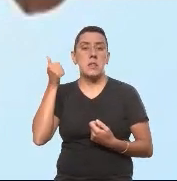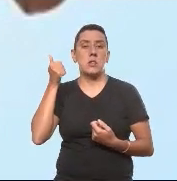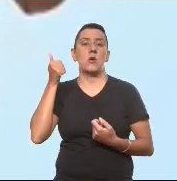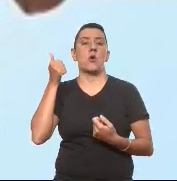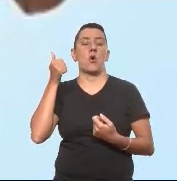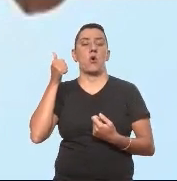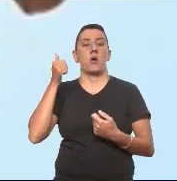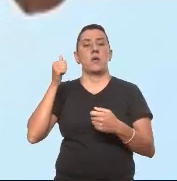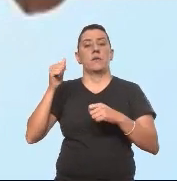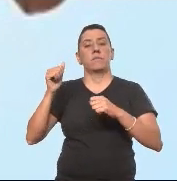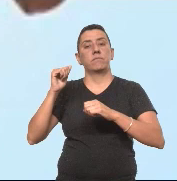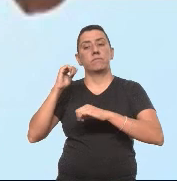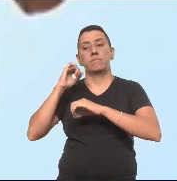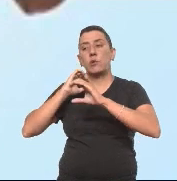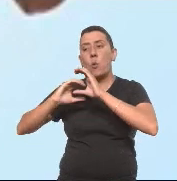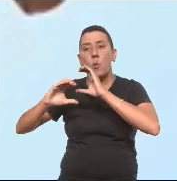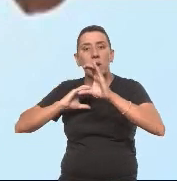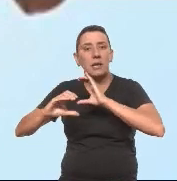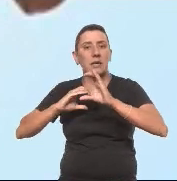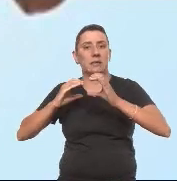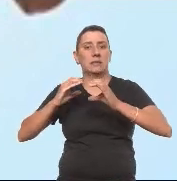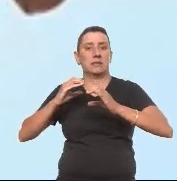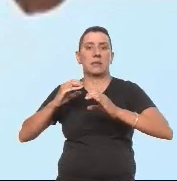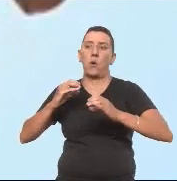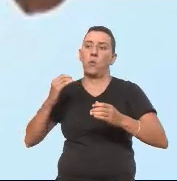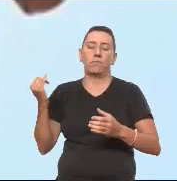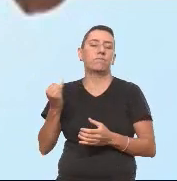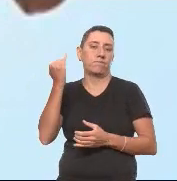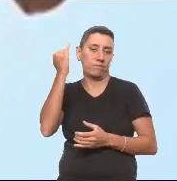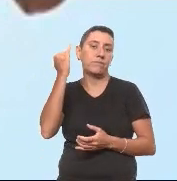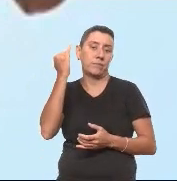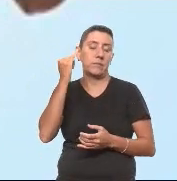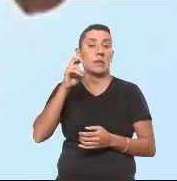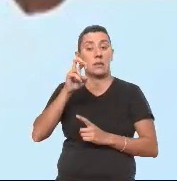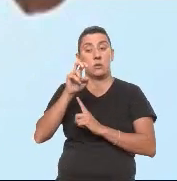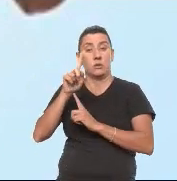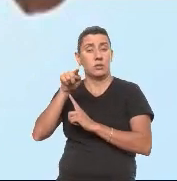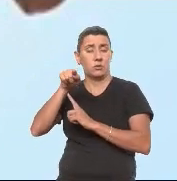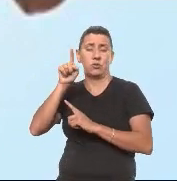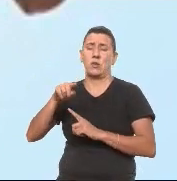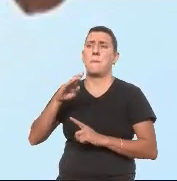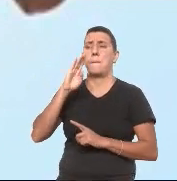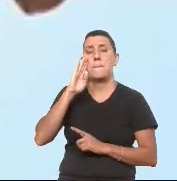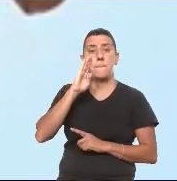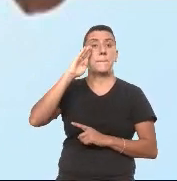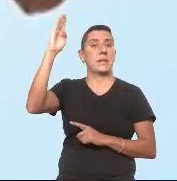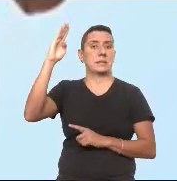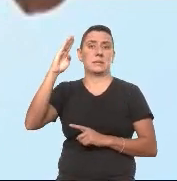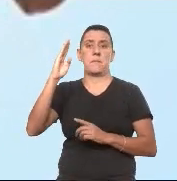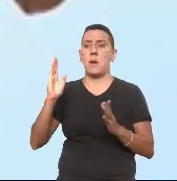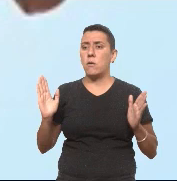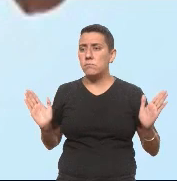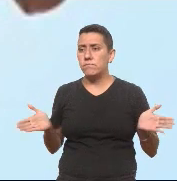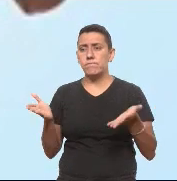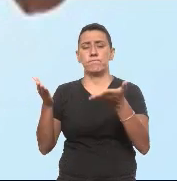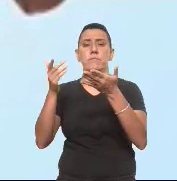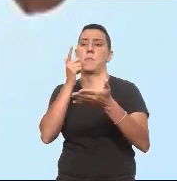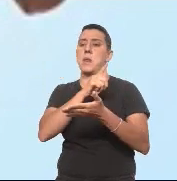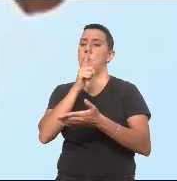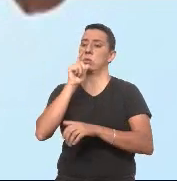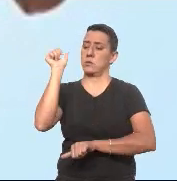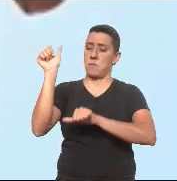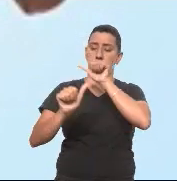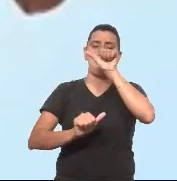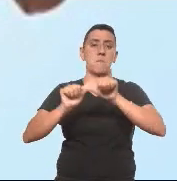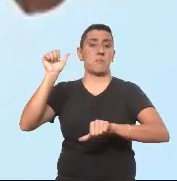infraestrutura de comunicação é presente hoje então 5g vai ser fundamental é um dos motores para essa transformação